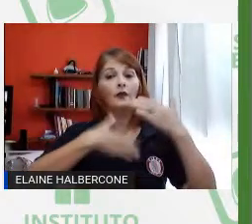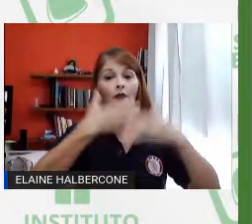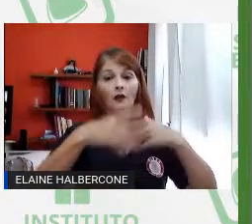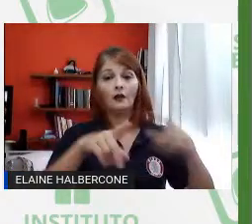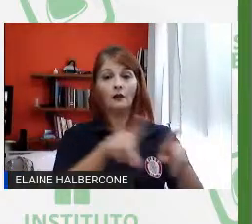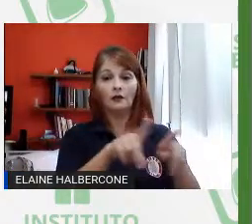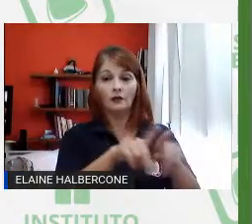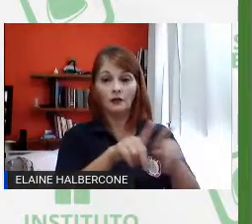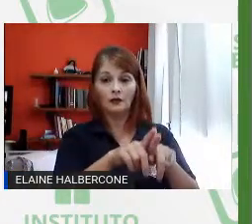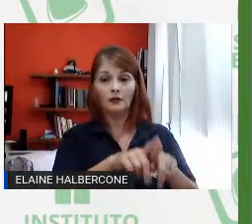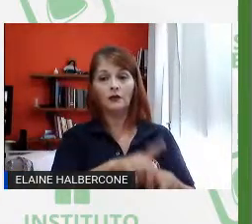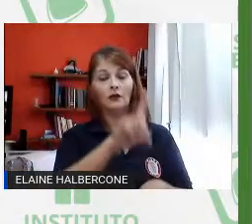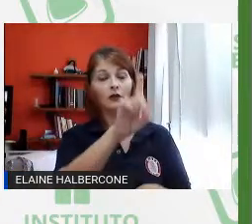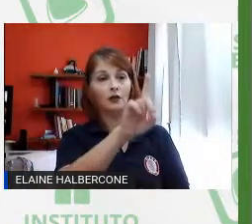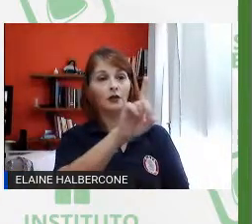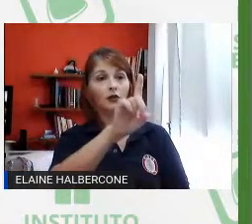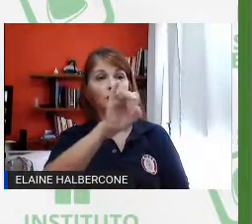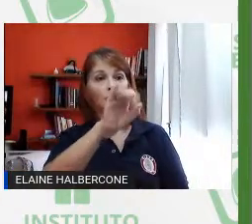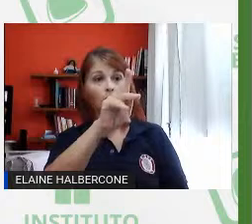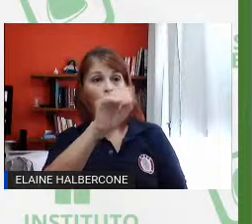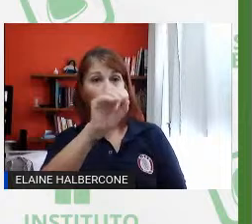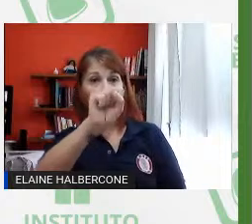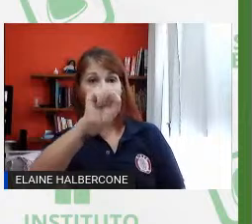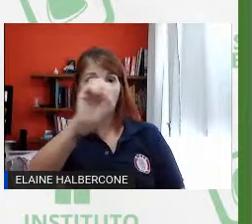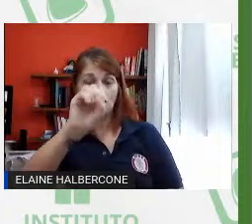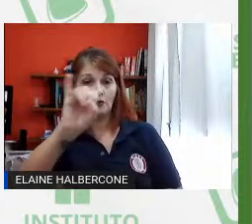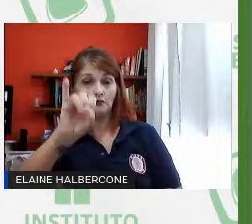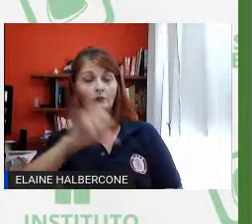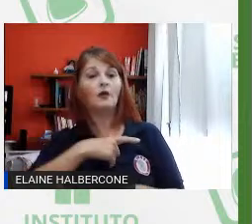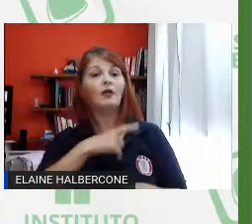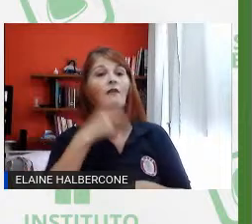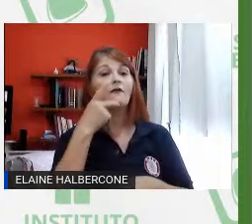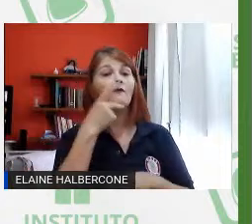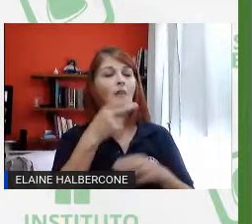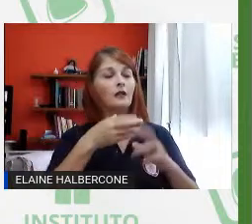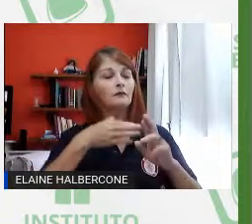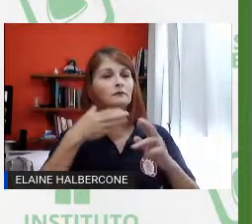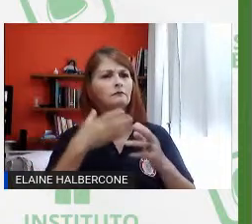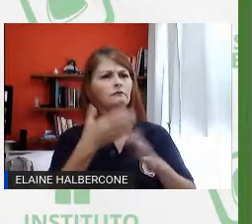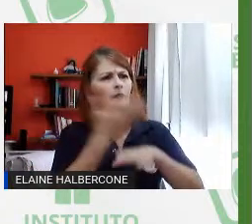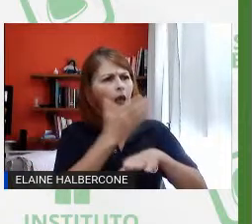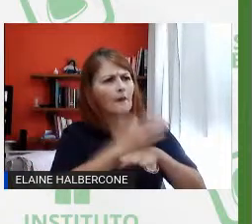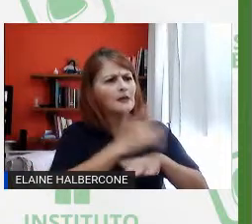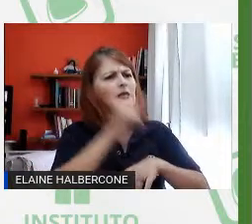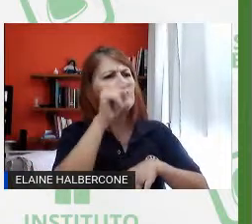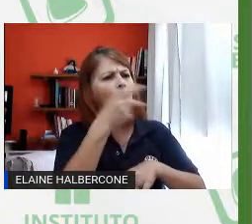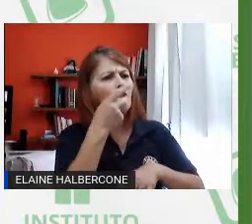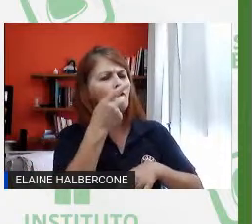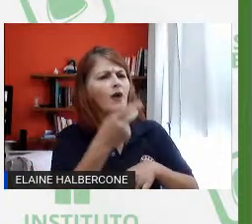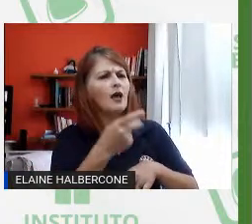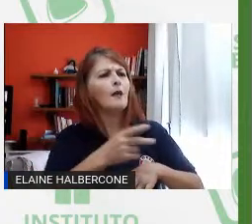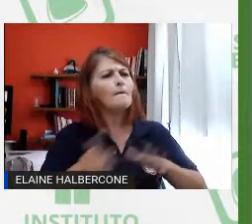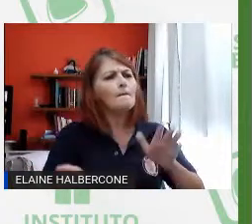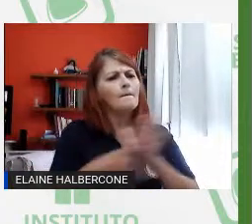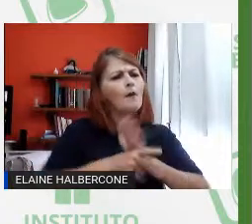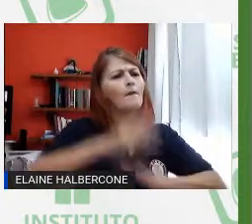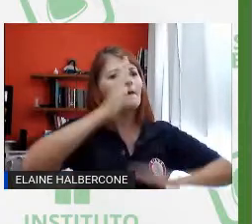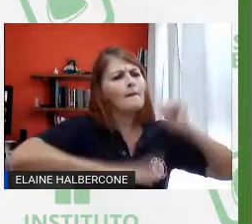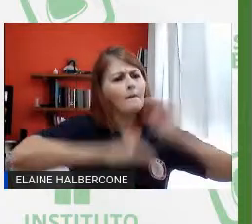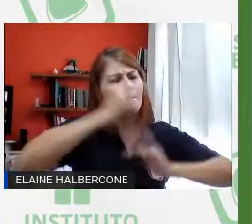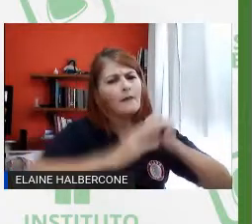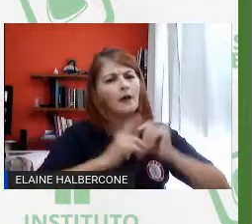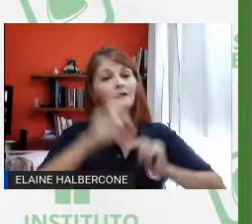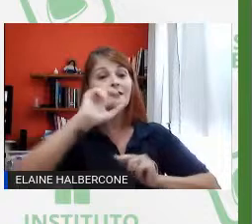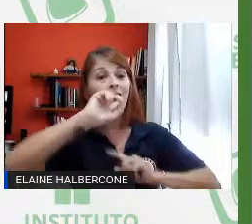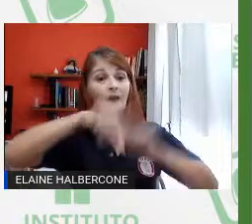Borsoi, onde ele traz o seguinte: a observação deve capacitar a elaboração da própria prática após uma análise